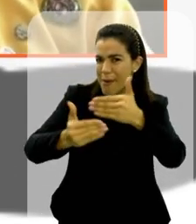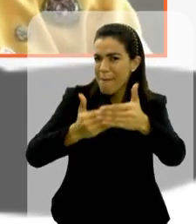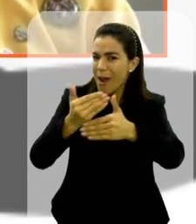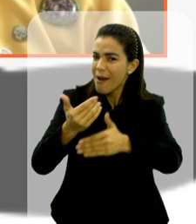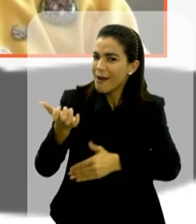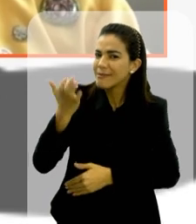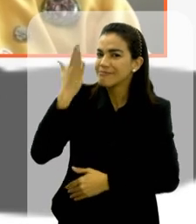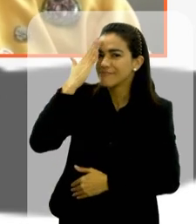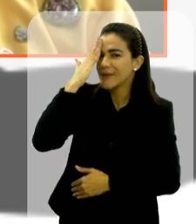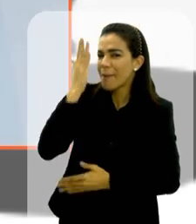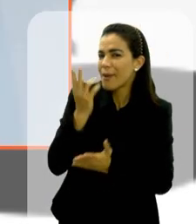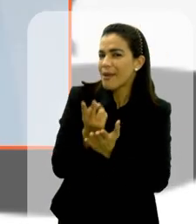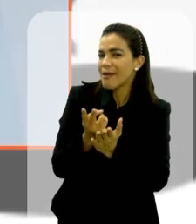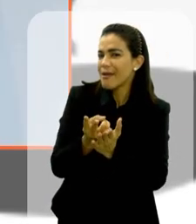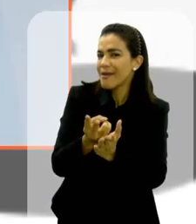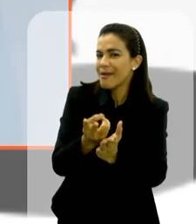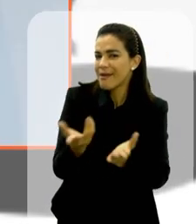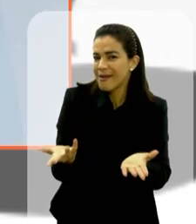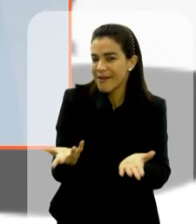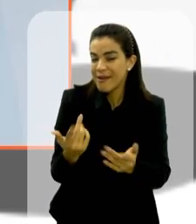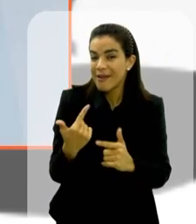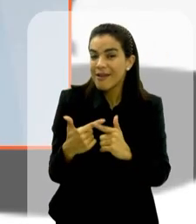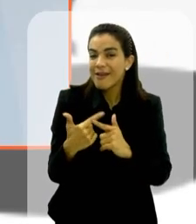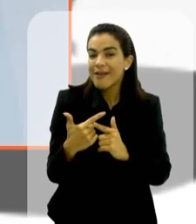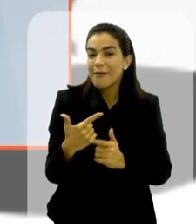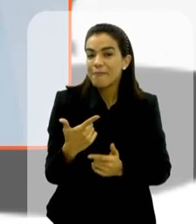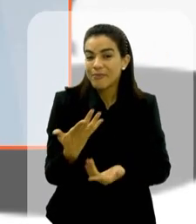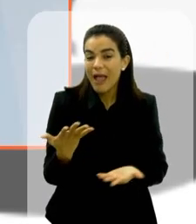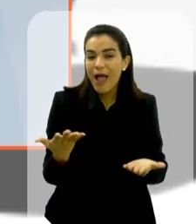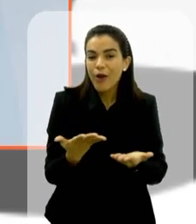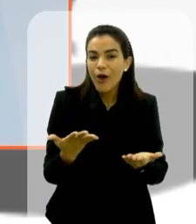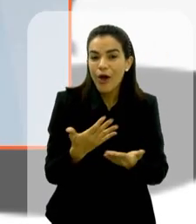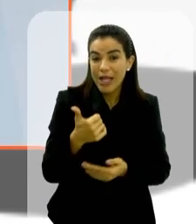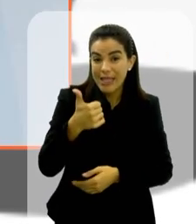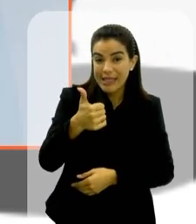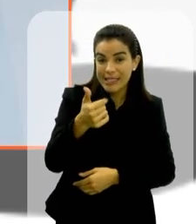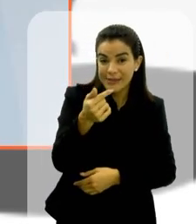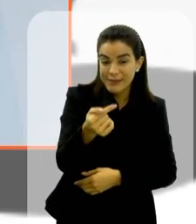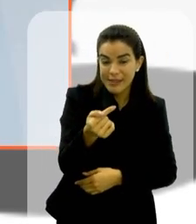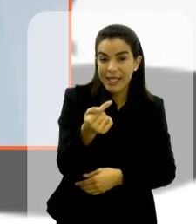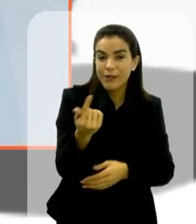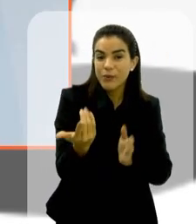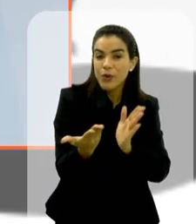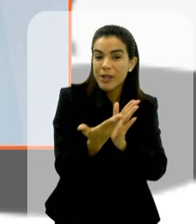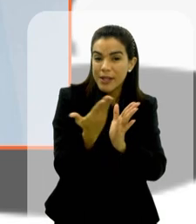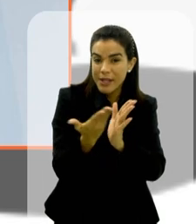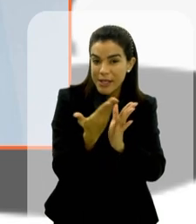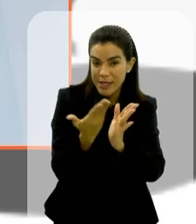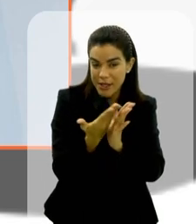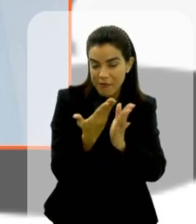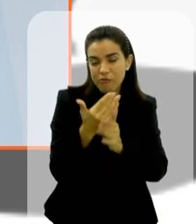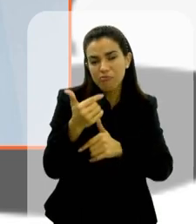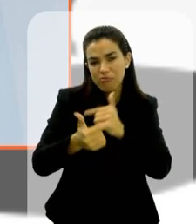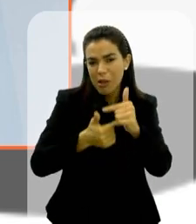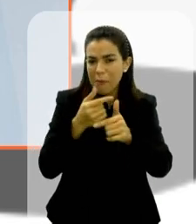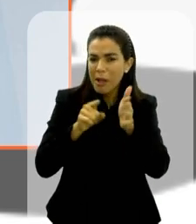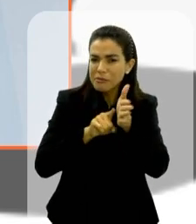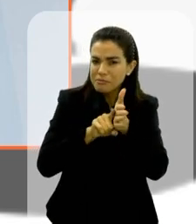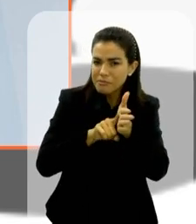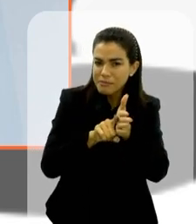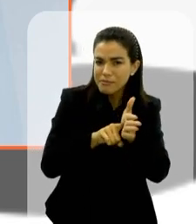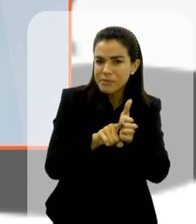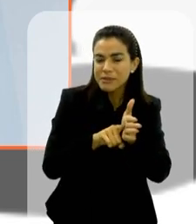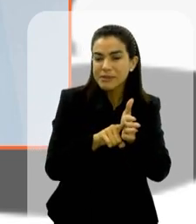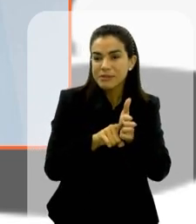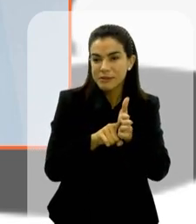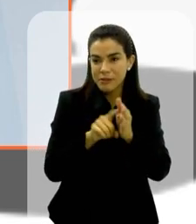saber muito mais de você, porque eu queria que você. Essa é a 17ª obra, né? Um trabalho de pesquisa muito grande.